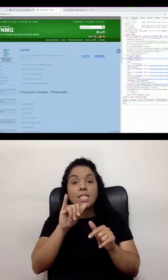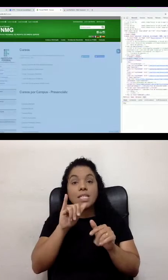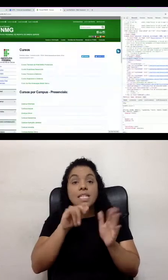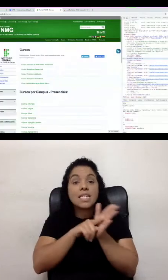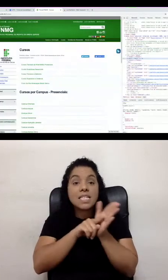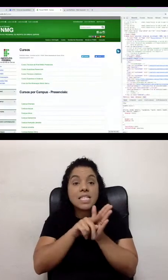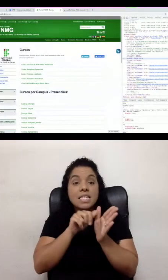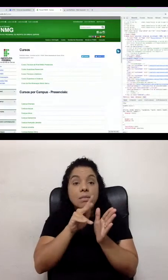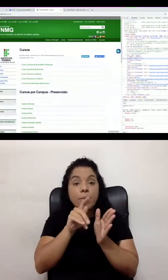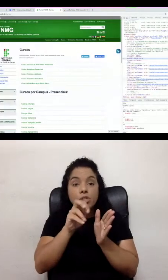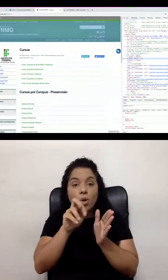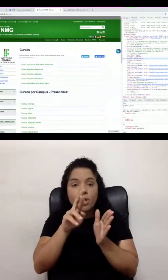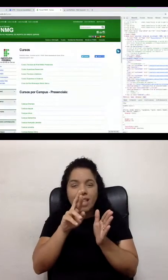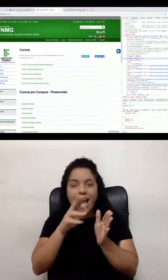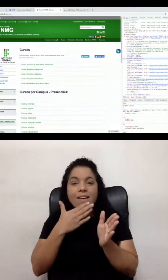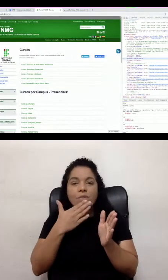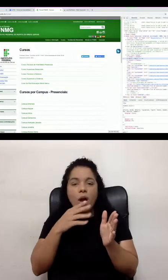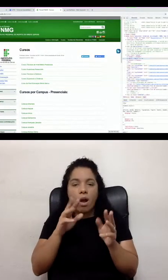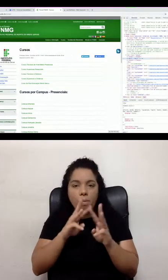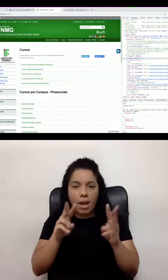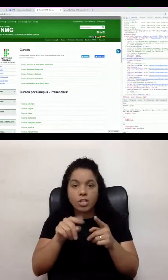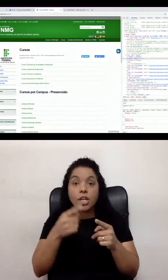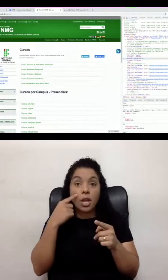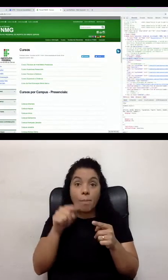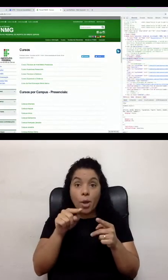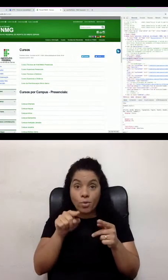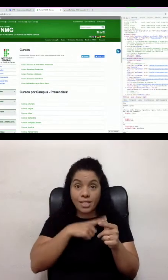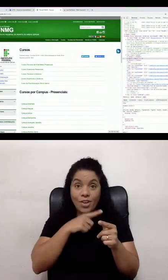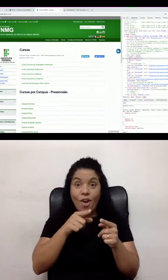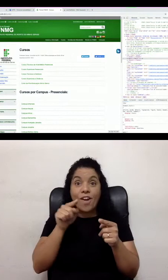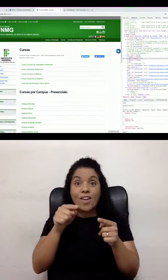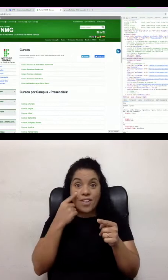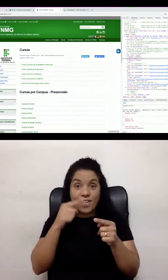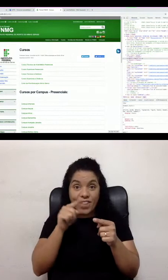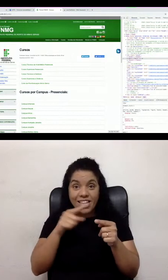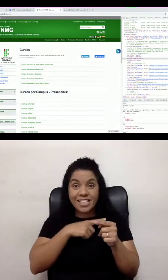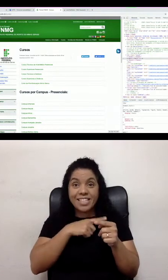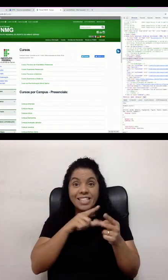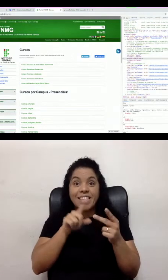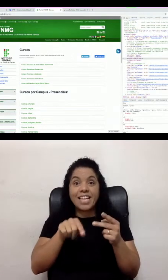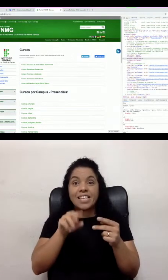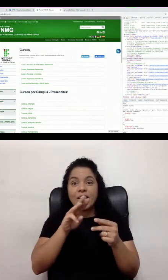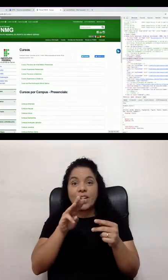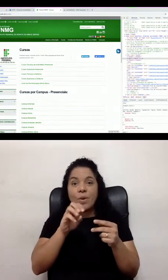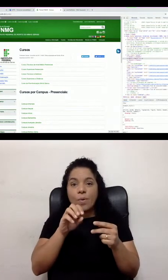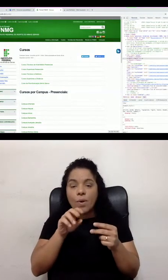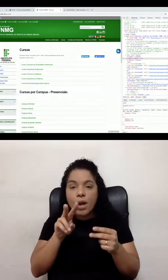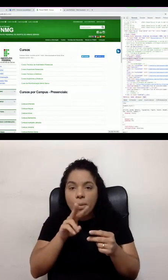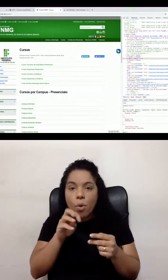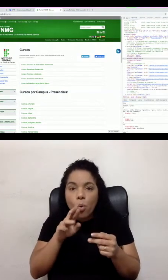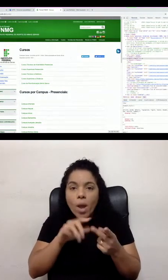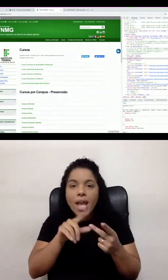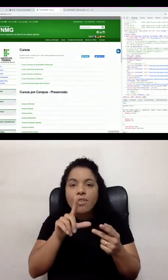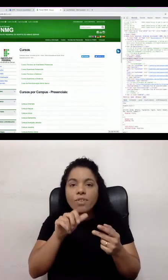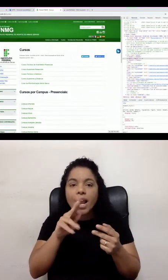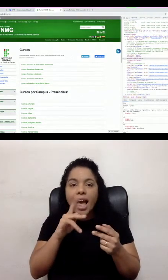né? Aí, o meu tá aqui, ó. Você vem aqui, eu tenho aqui o Wave, tenho o Lighthouse e